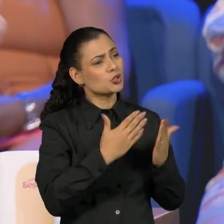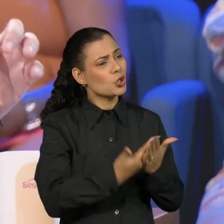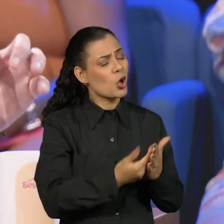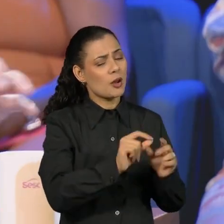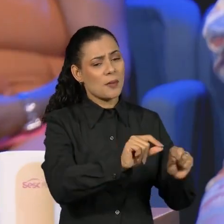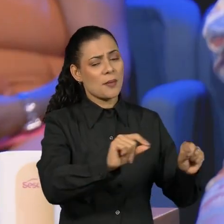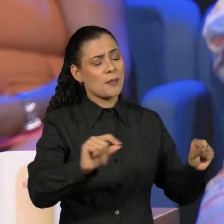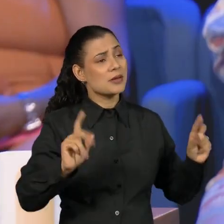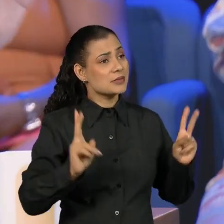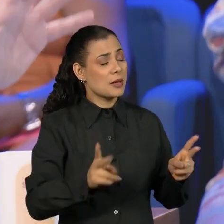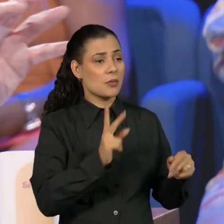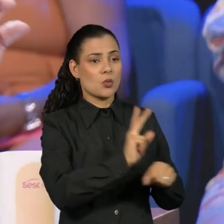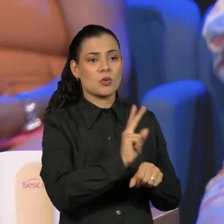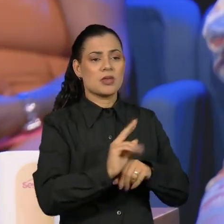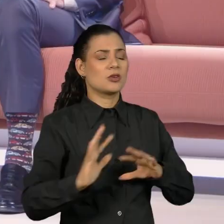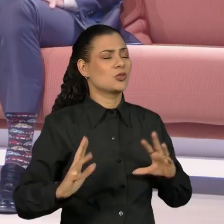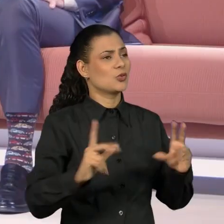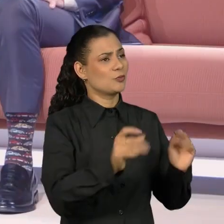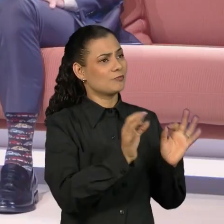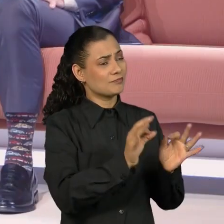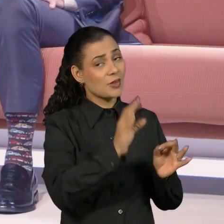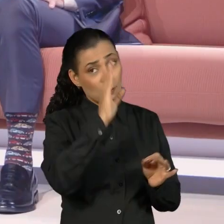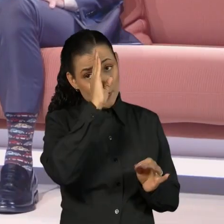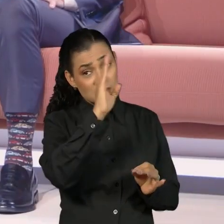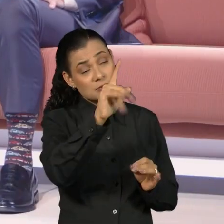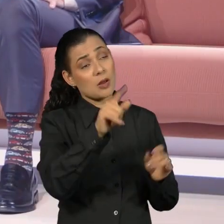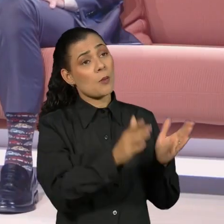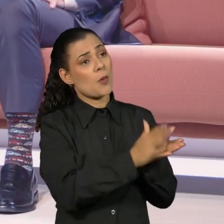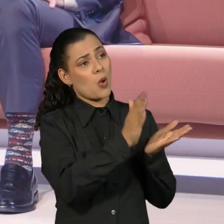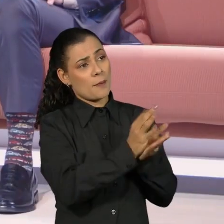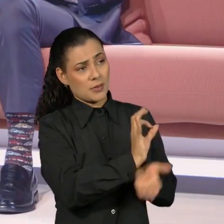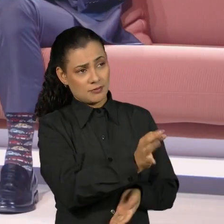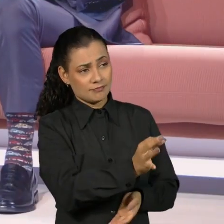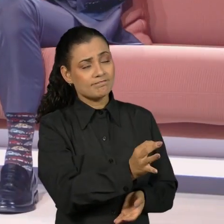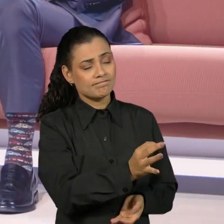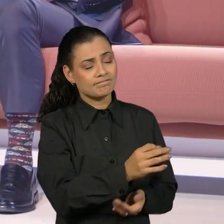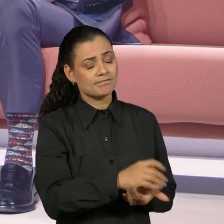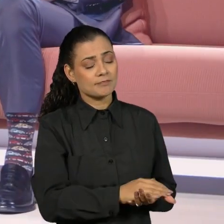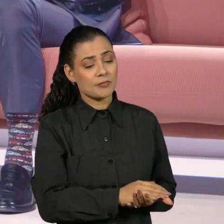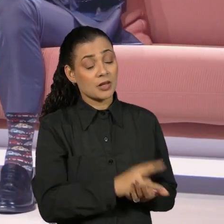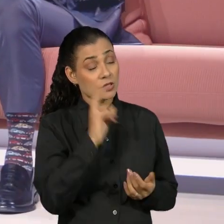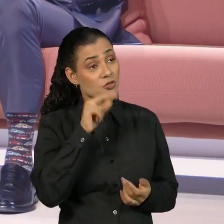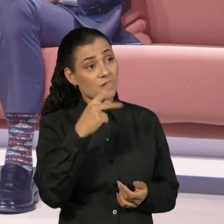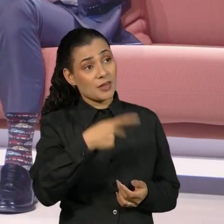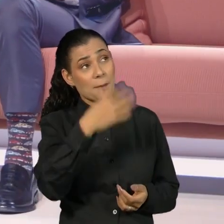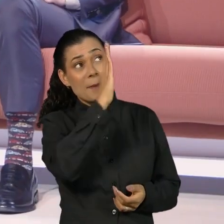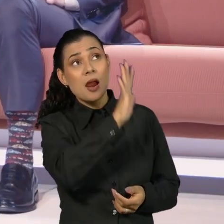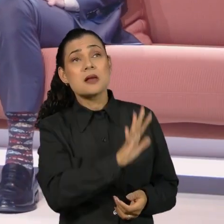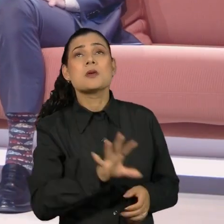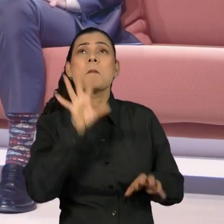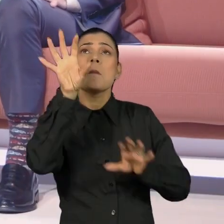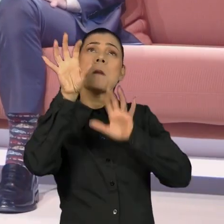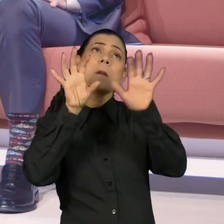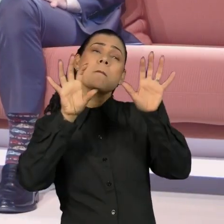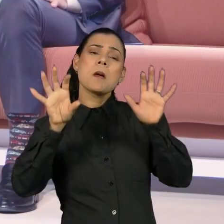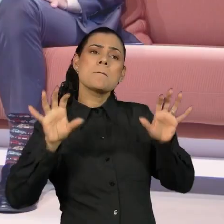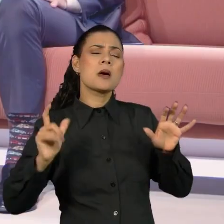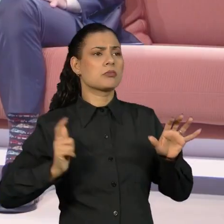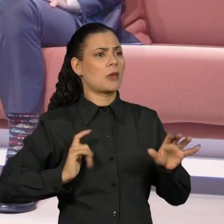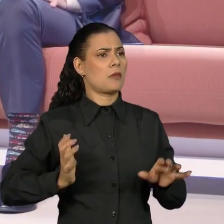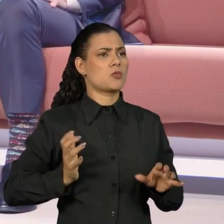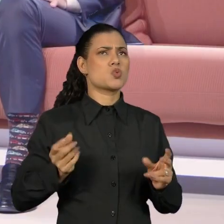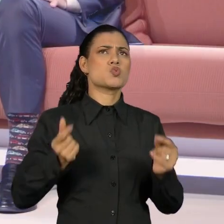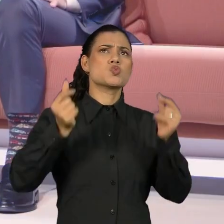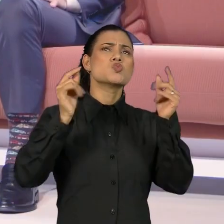era sempre assim, tem que cuidar de todo mundo e principalmente dos mais pobres. E a gente olha para o Brasil hoje, e o Brasil, né, tem riquezas e